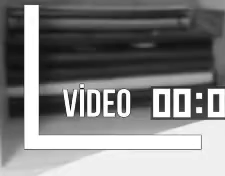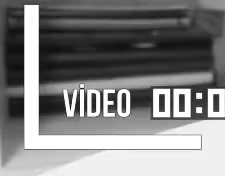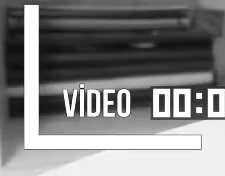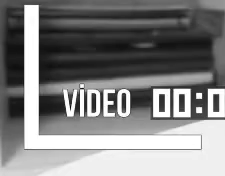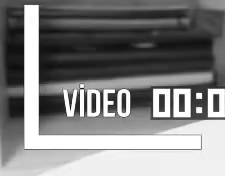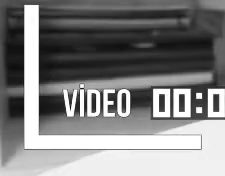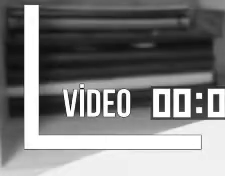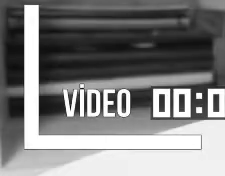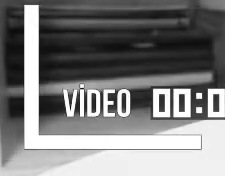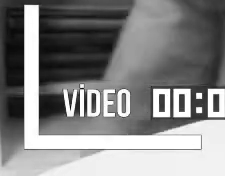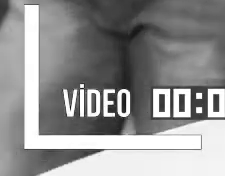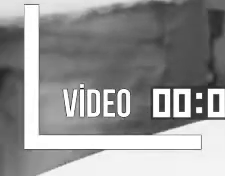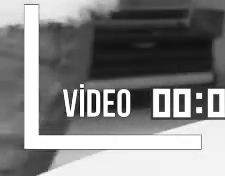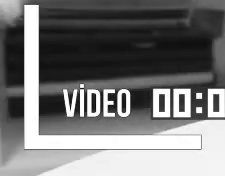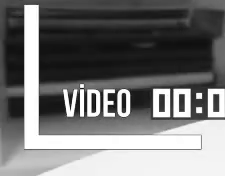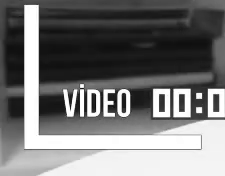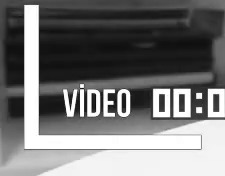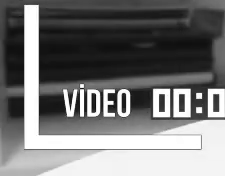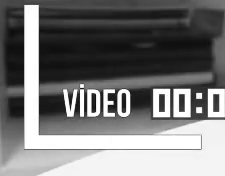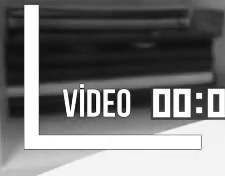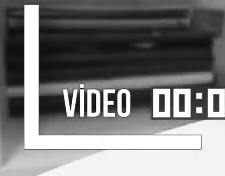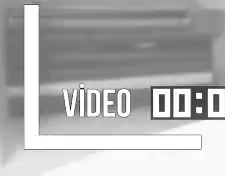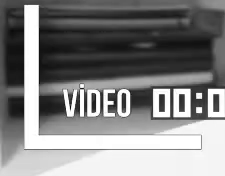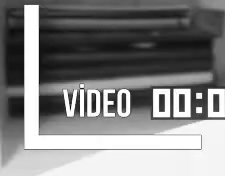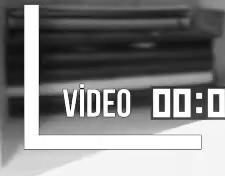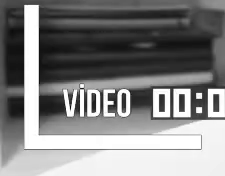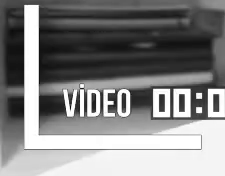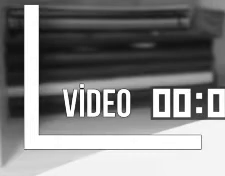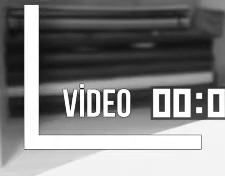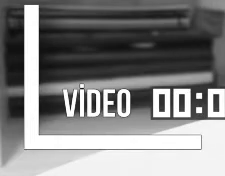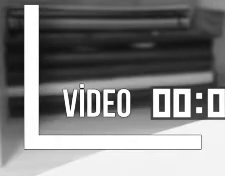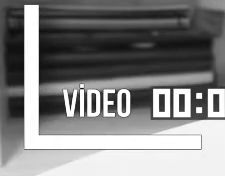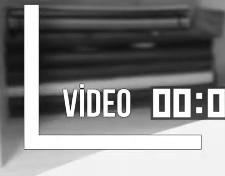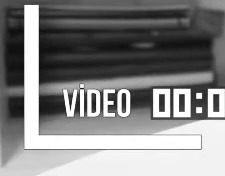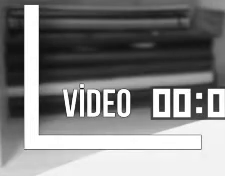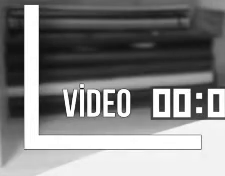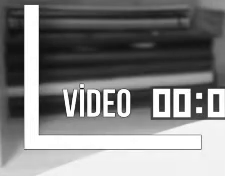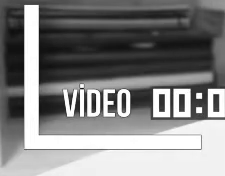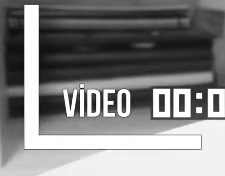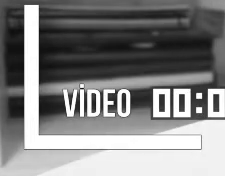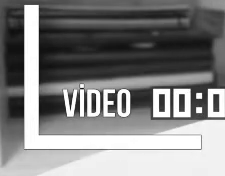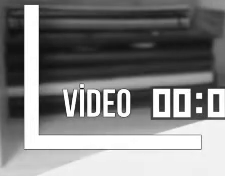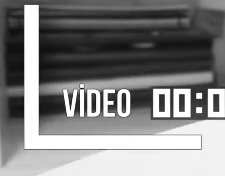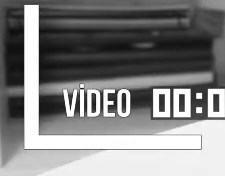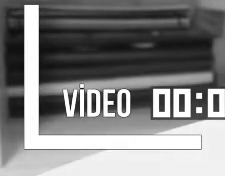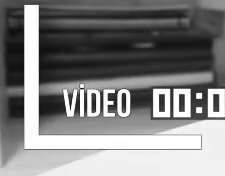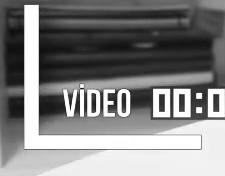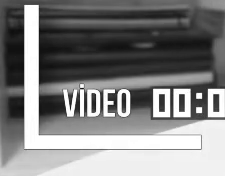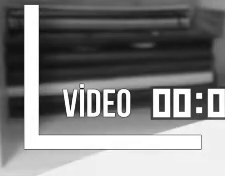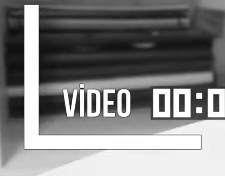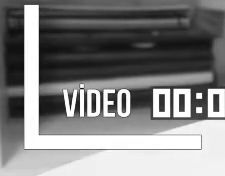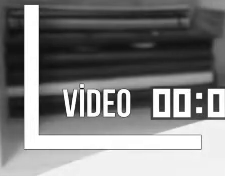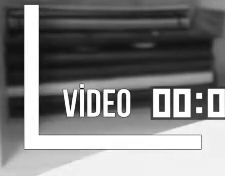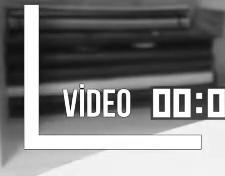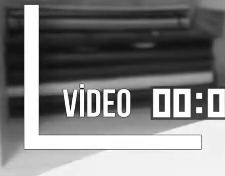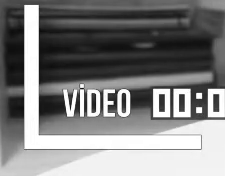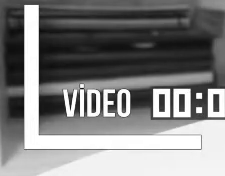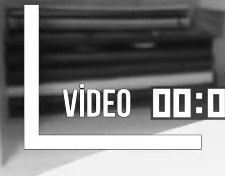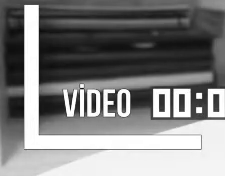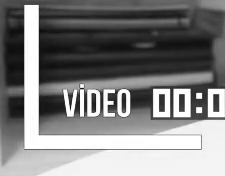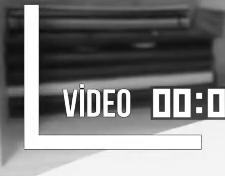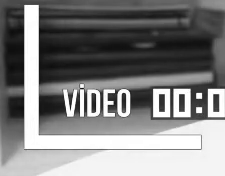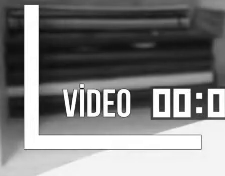Ah, bravo. Vai começar? É. Pode bater e começar. Olá! Nós